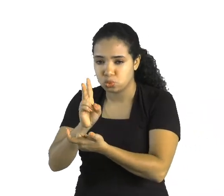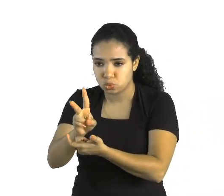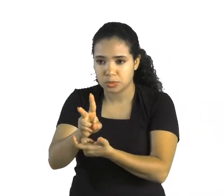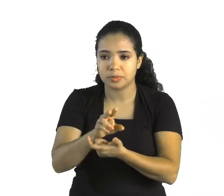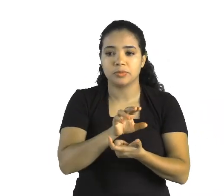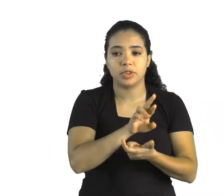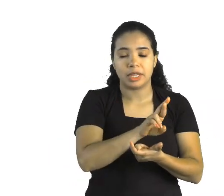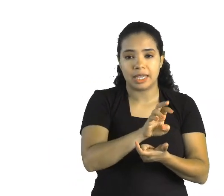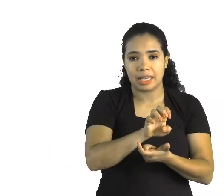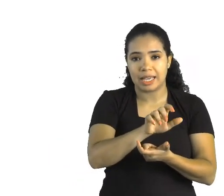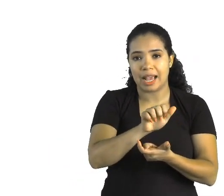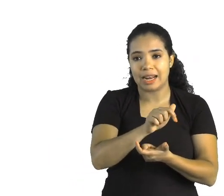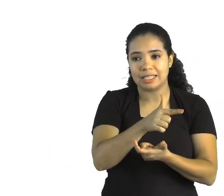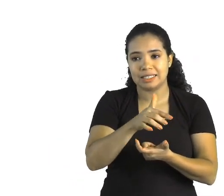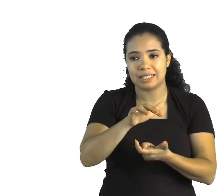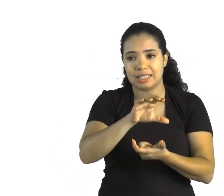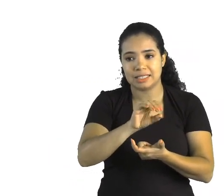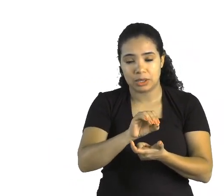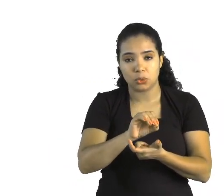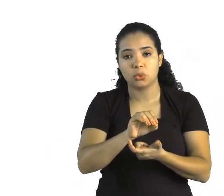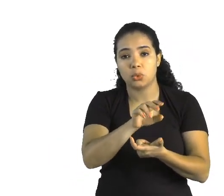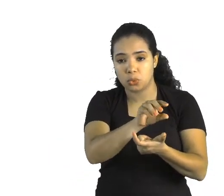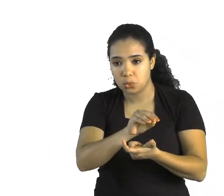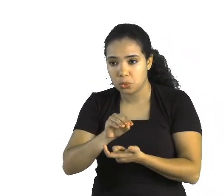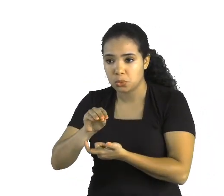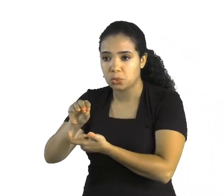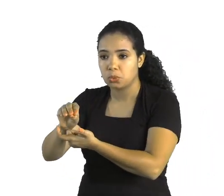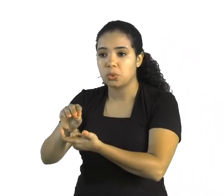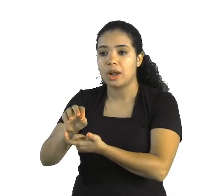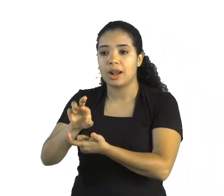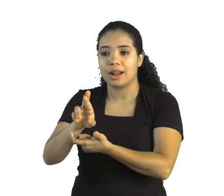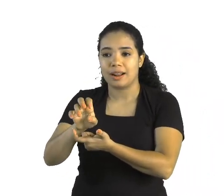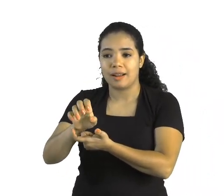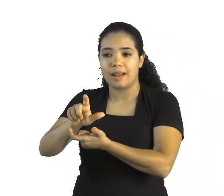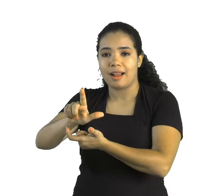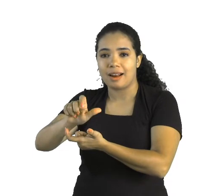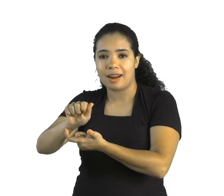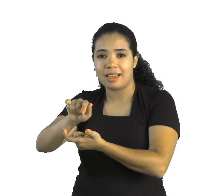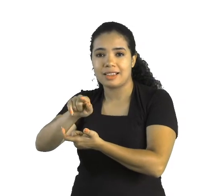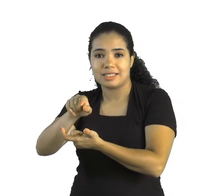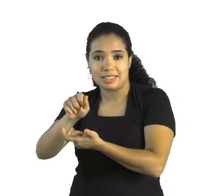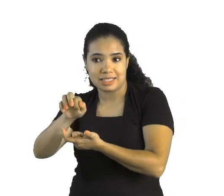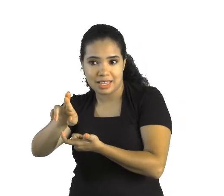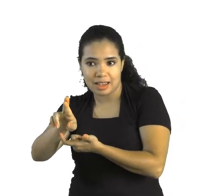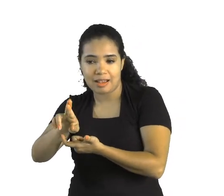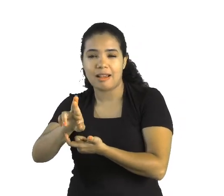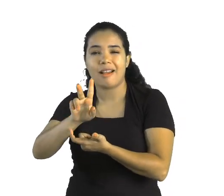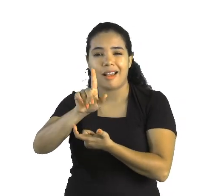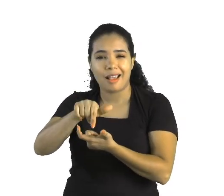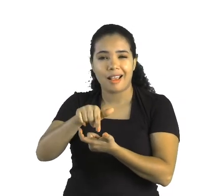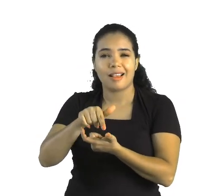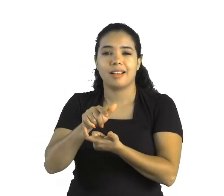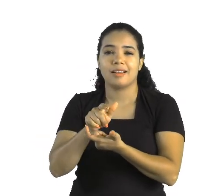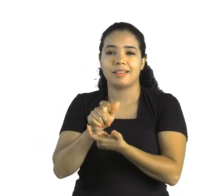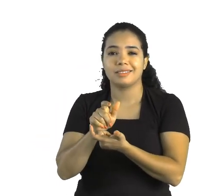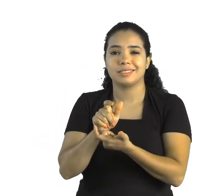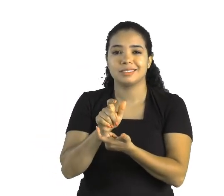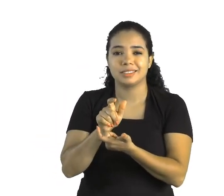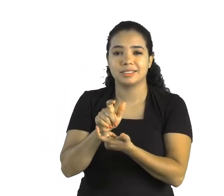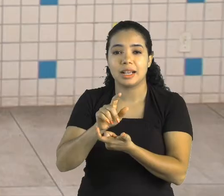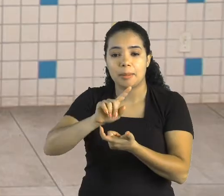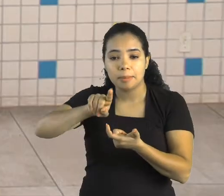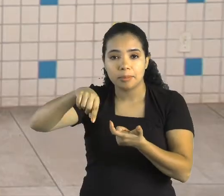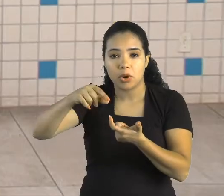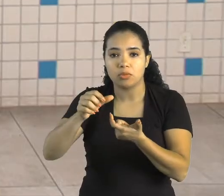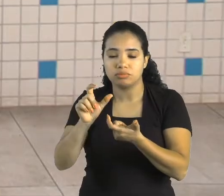realização, que vem de realizar. Então, nós temos aí exemplos de palavras que são escritas com Z e as próximas,